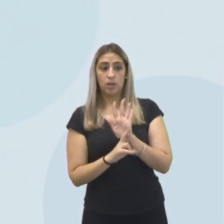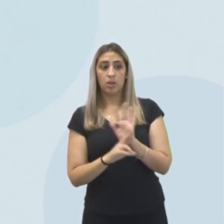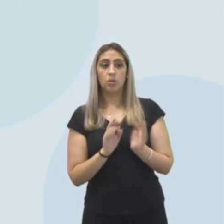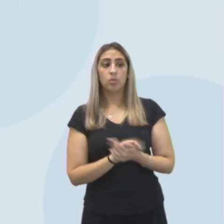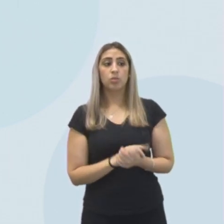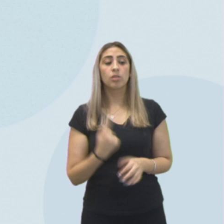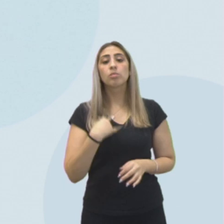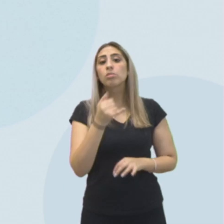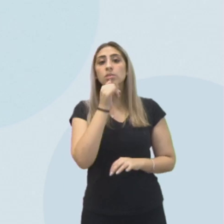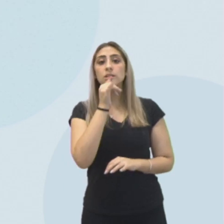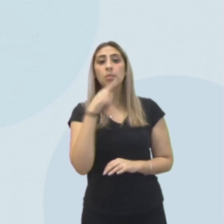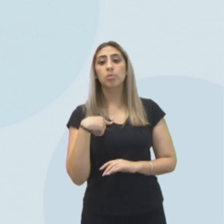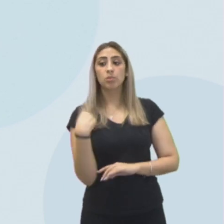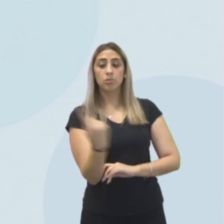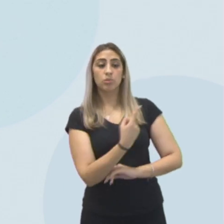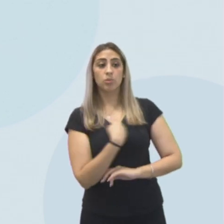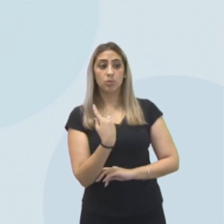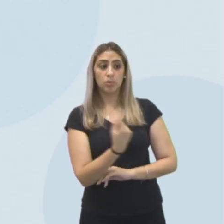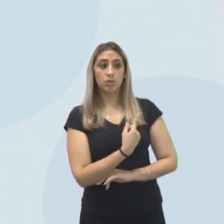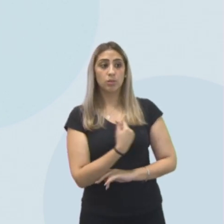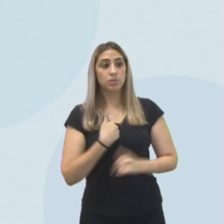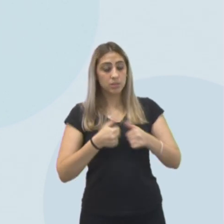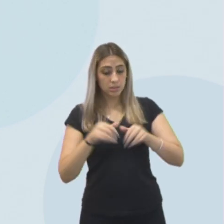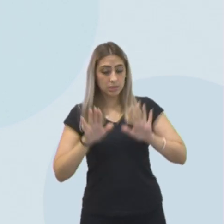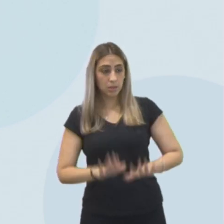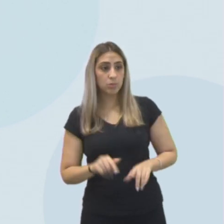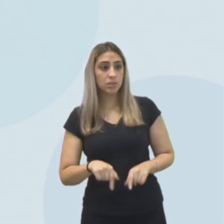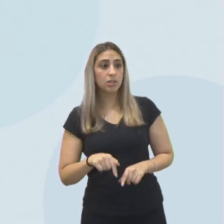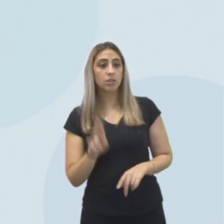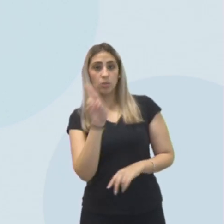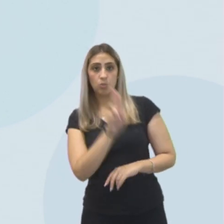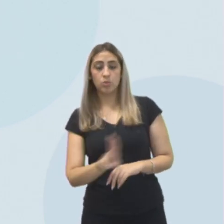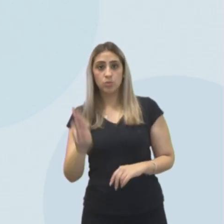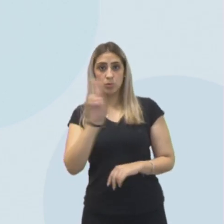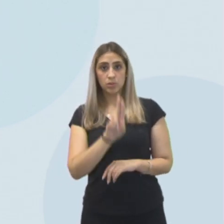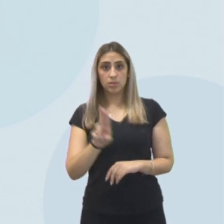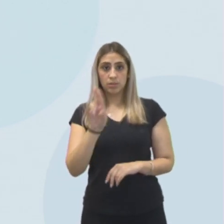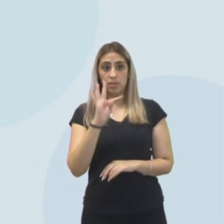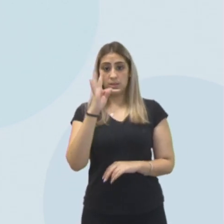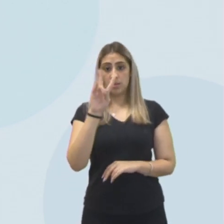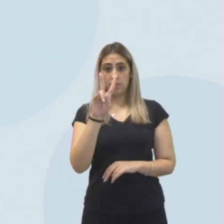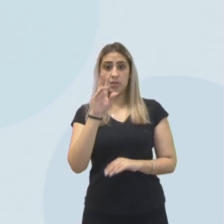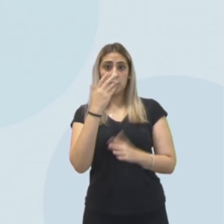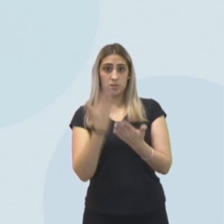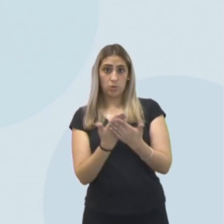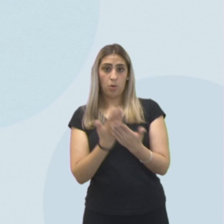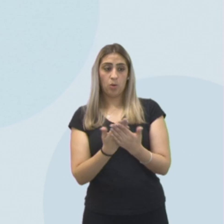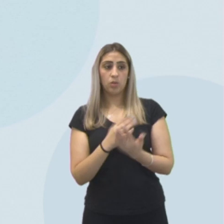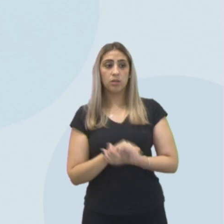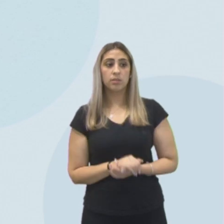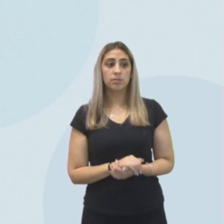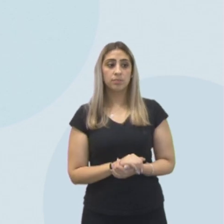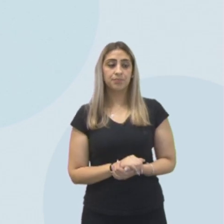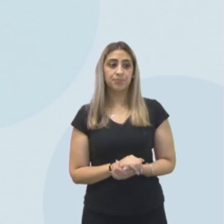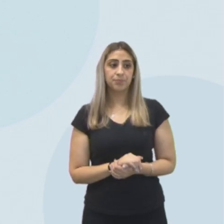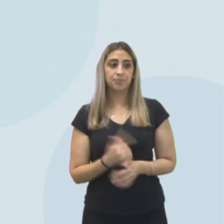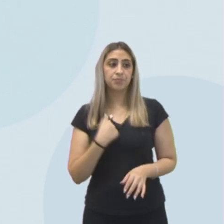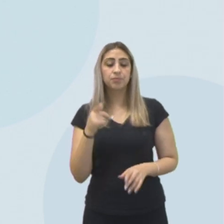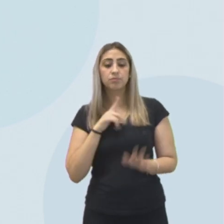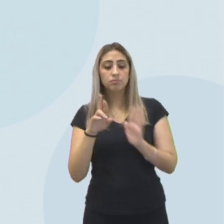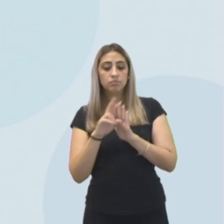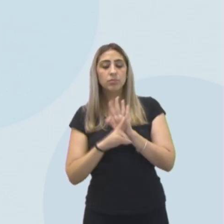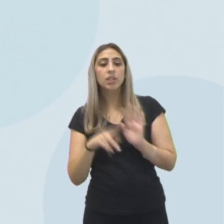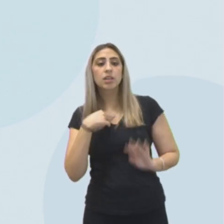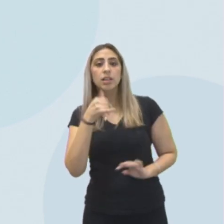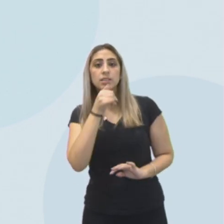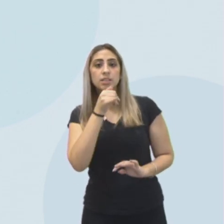que nós estamos aqui utilizando da TV Escola, né? Então, tem vários exemplos de roteiro, mas a gente